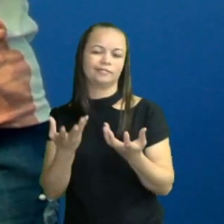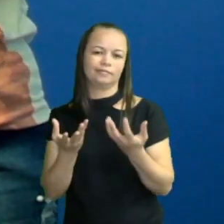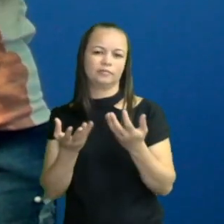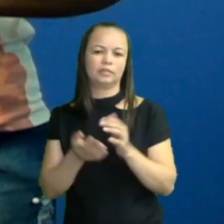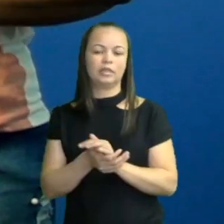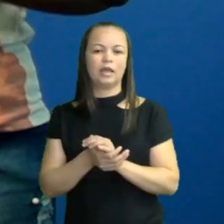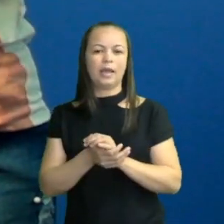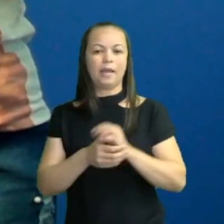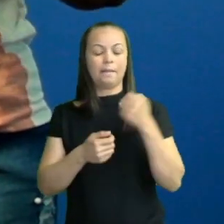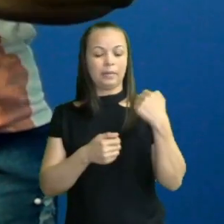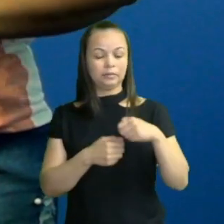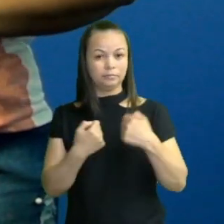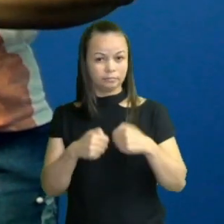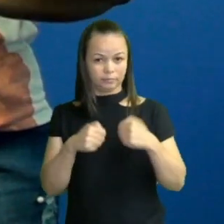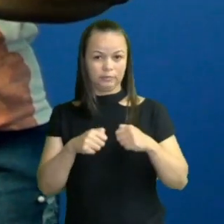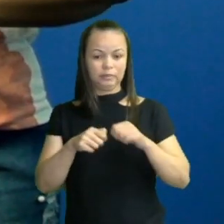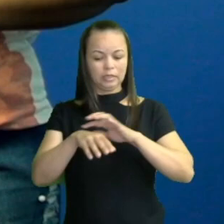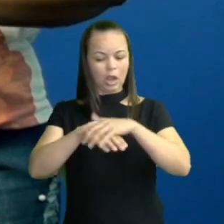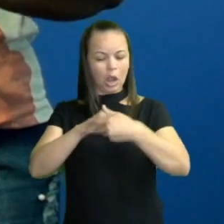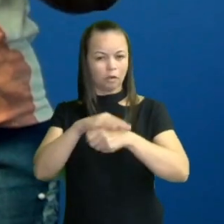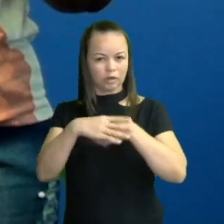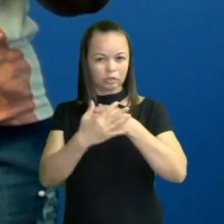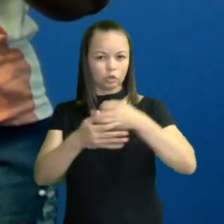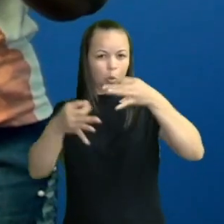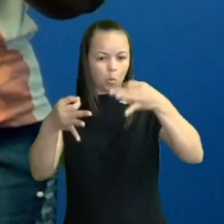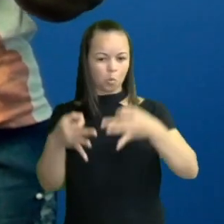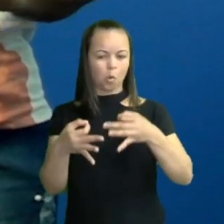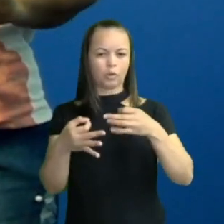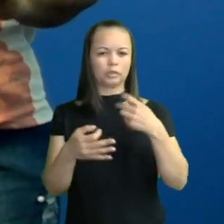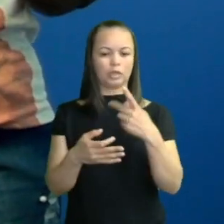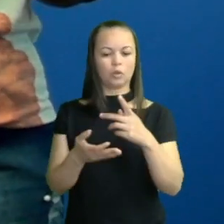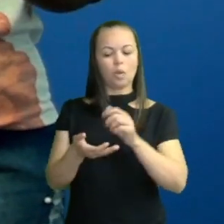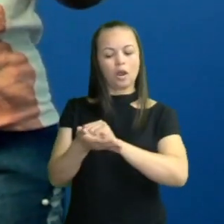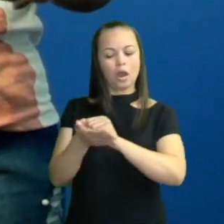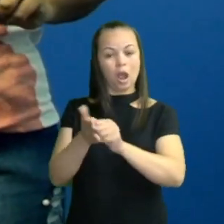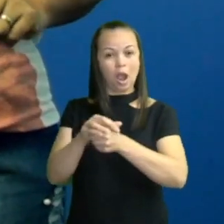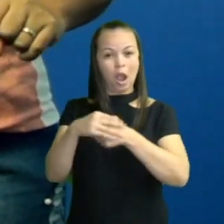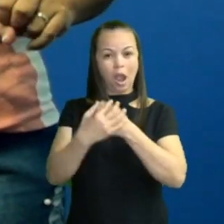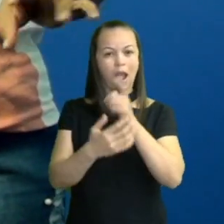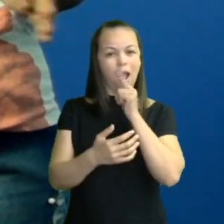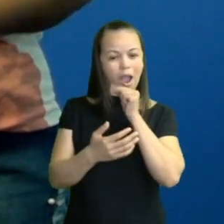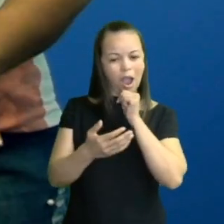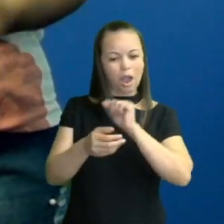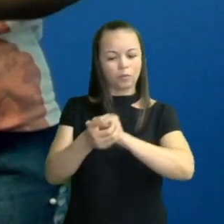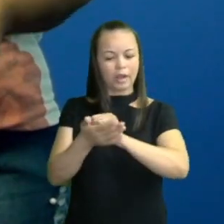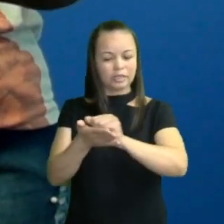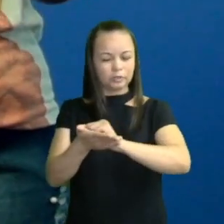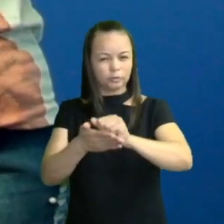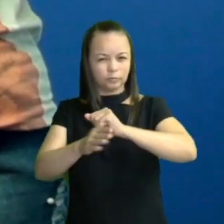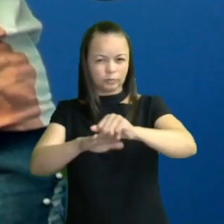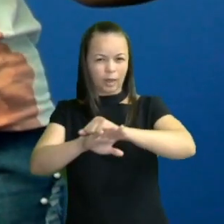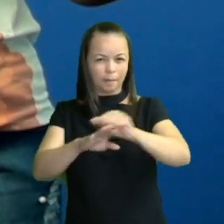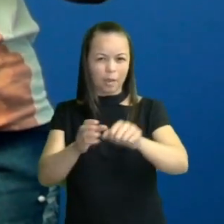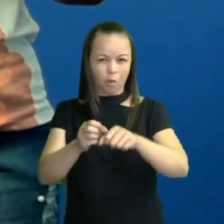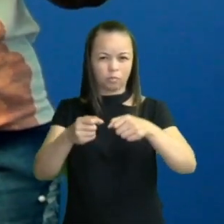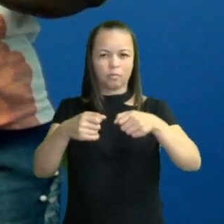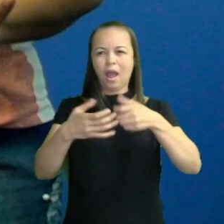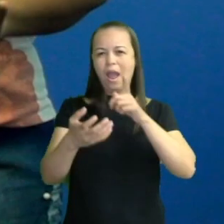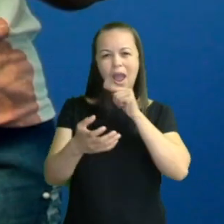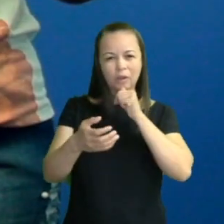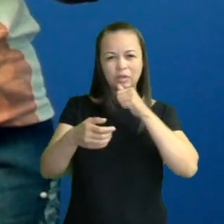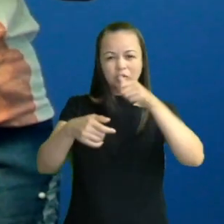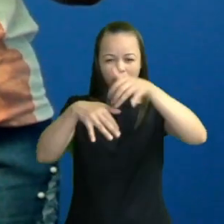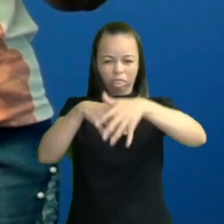lavagem correta das suas mãos, com água e sabão. Não adianta lavar só com água, abrir a torneira e... Não.